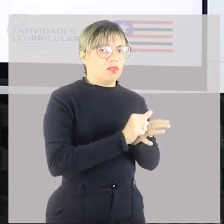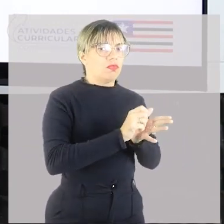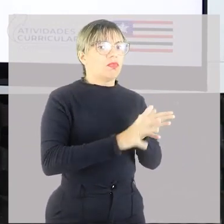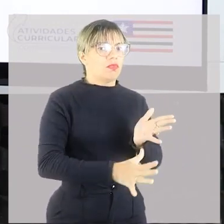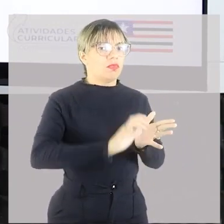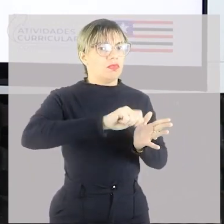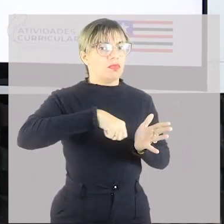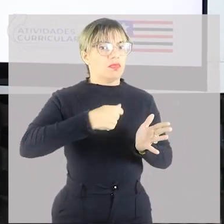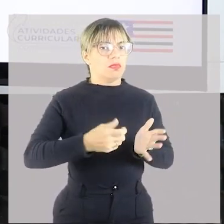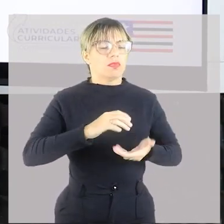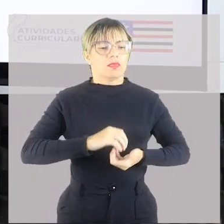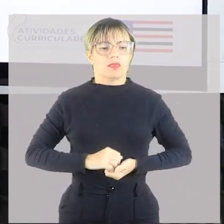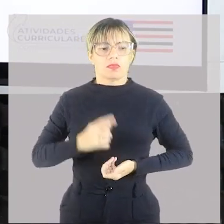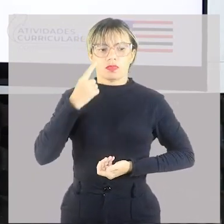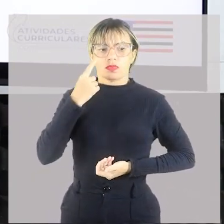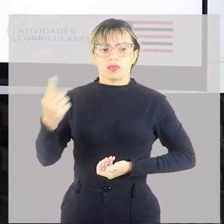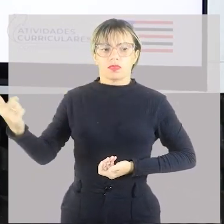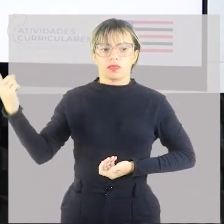geométrica.